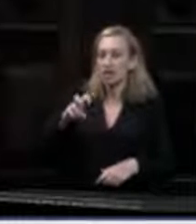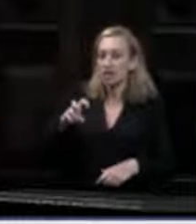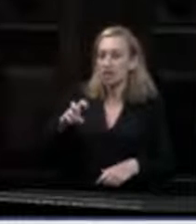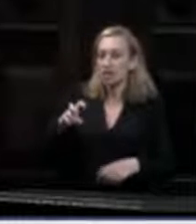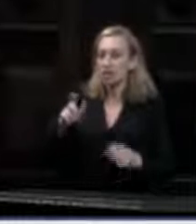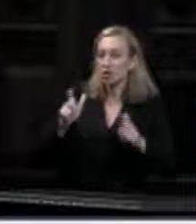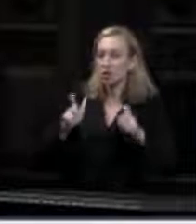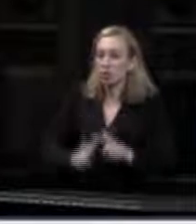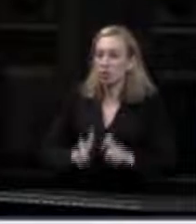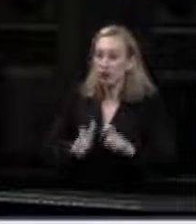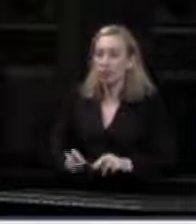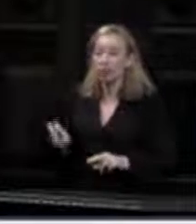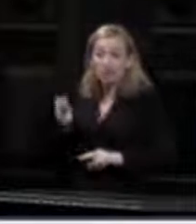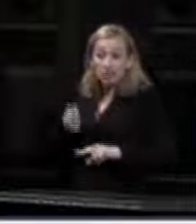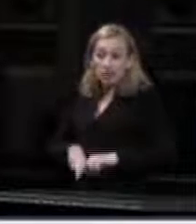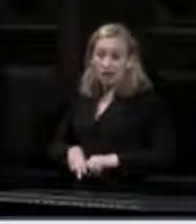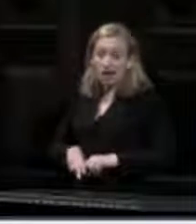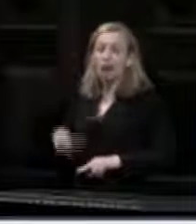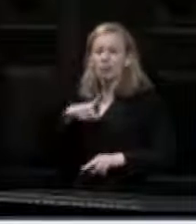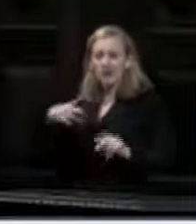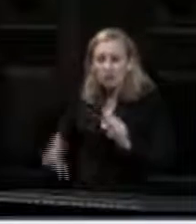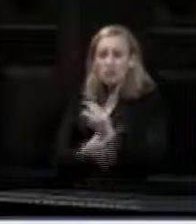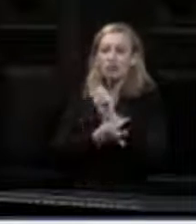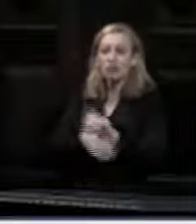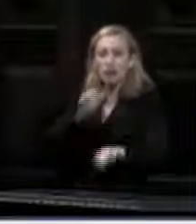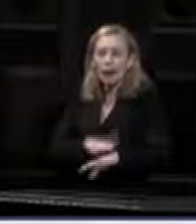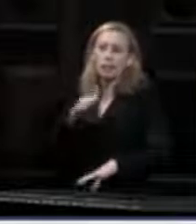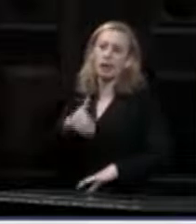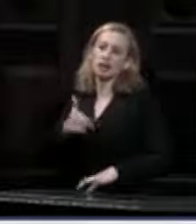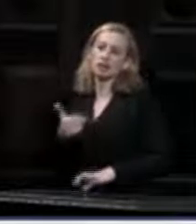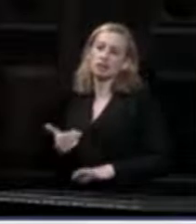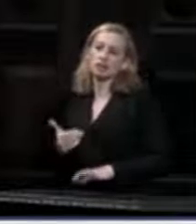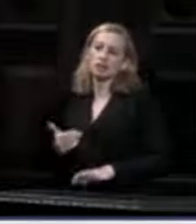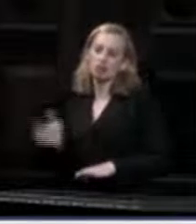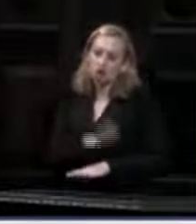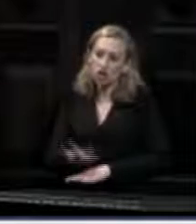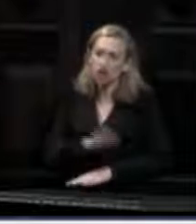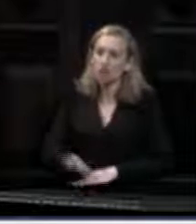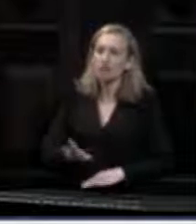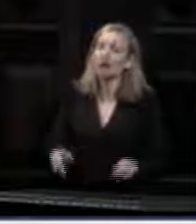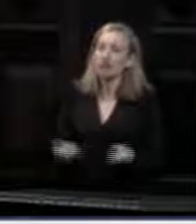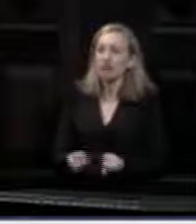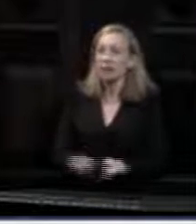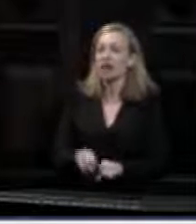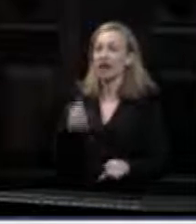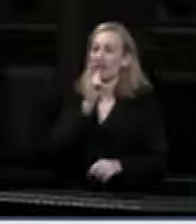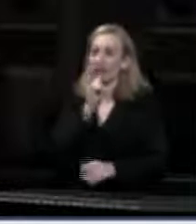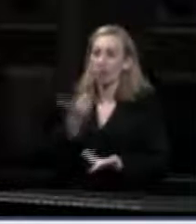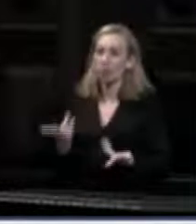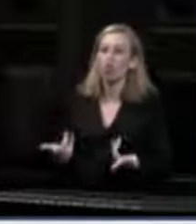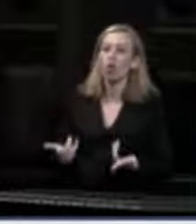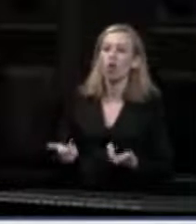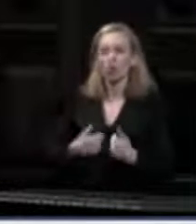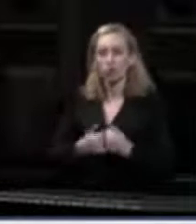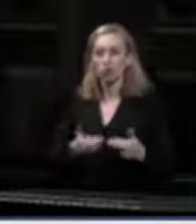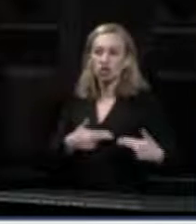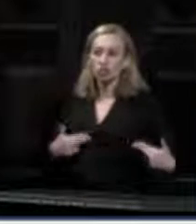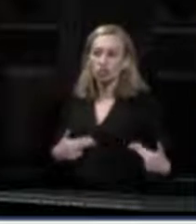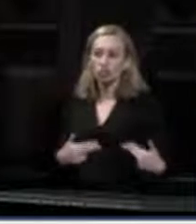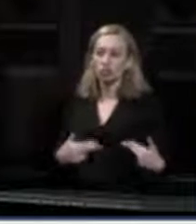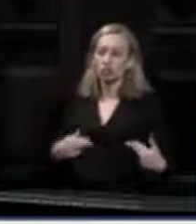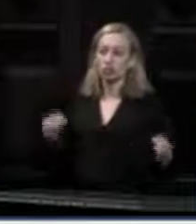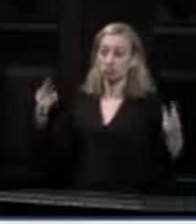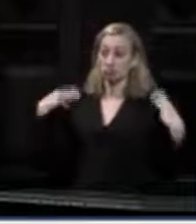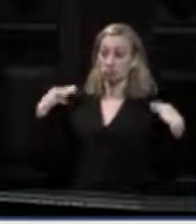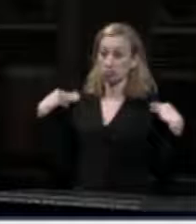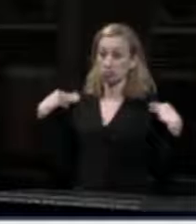quê? Para oferecer uma segurança maior às nossas crianças. Além disso, por exemplo, o transportador, com